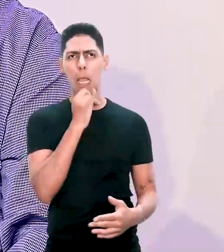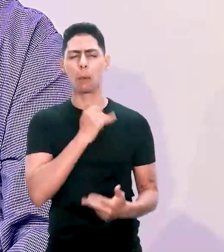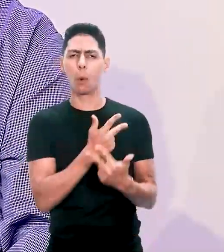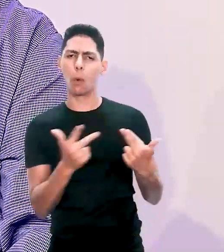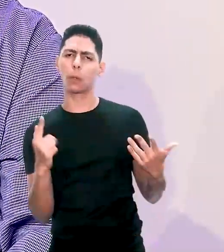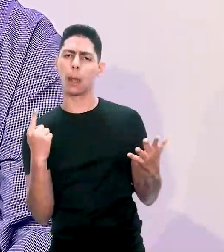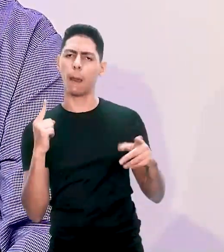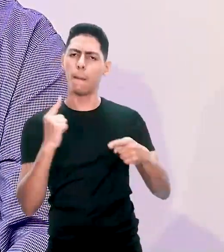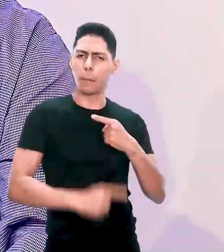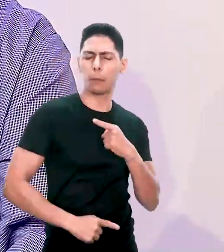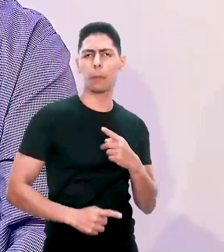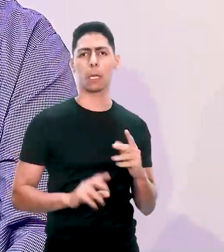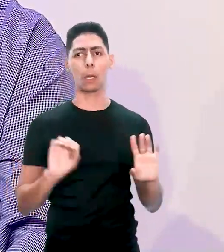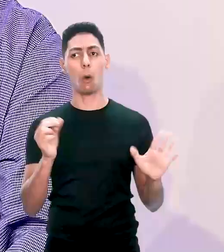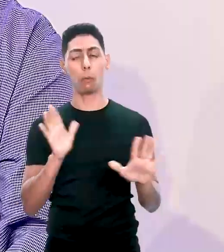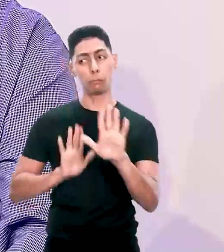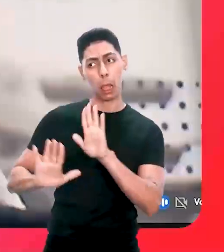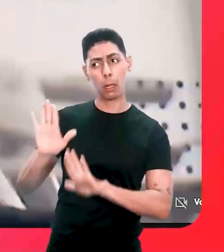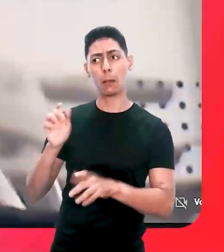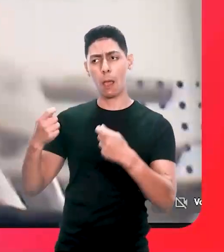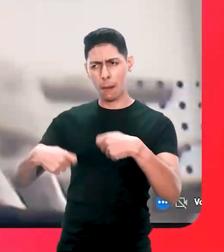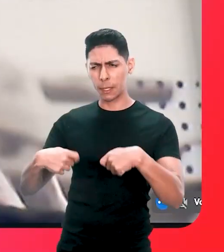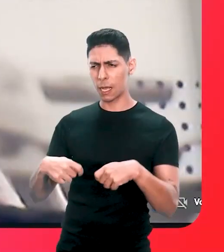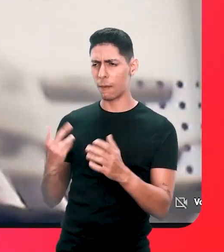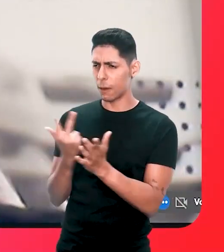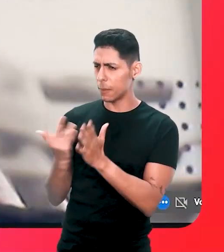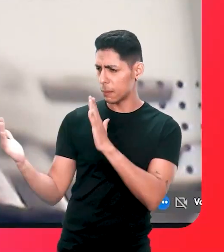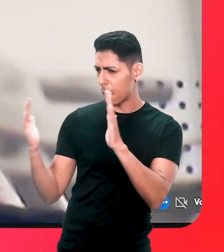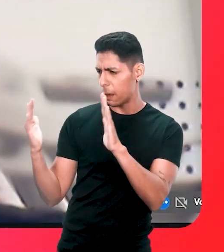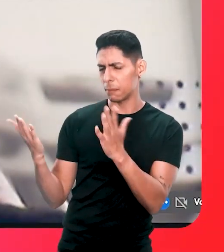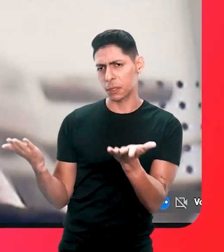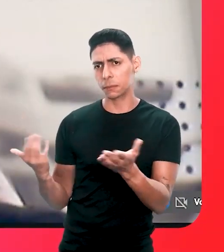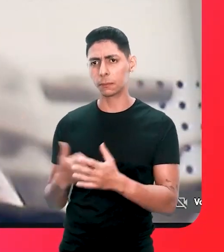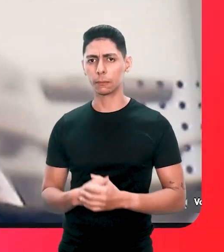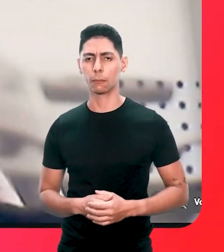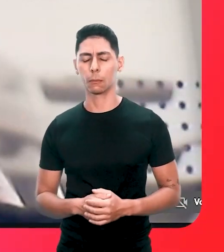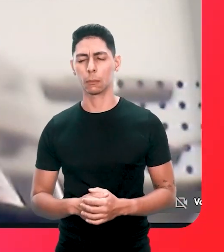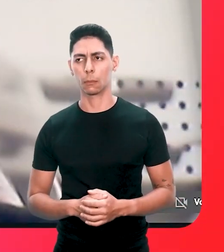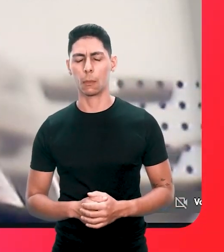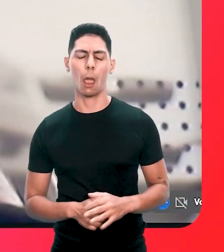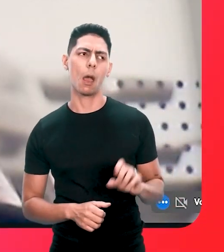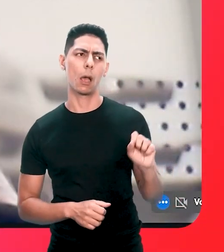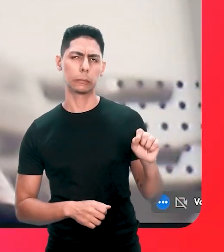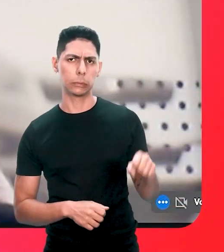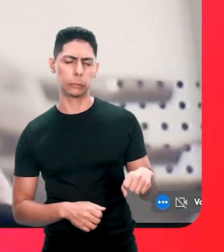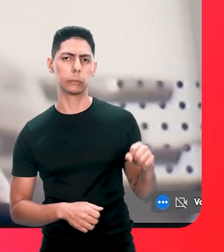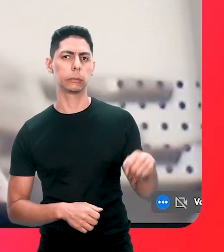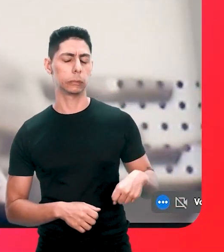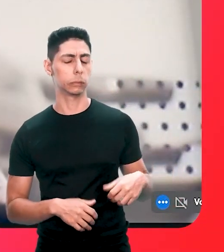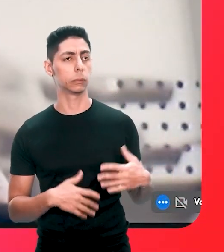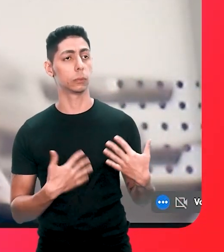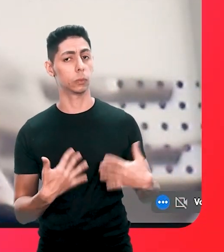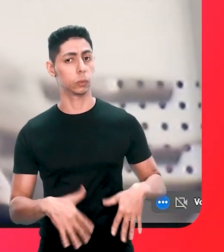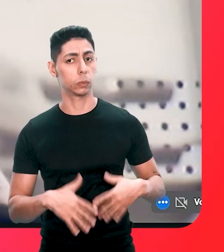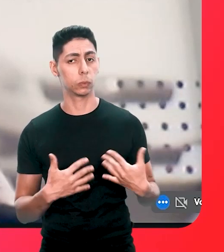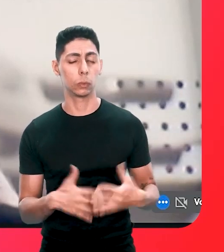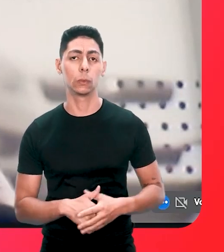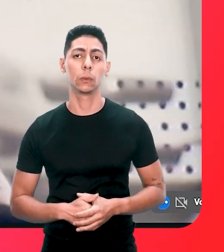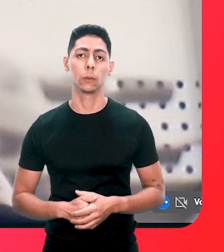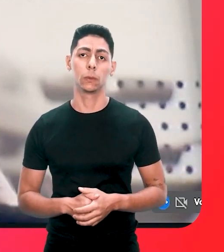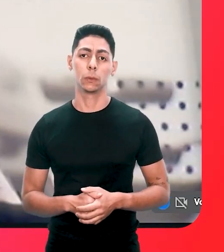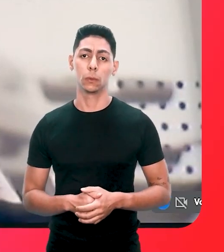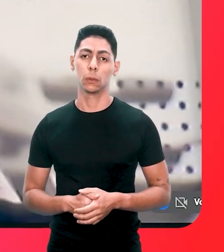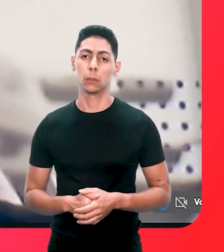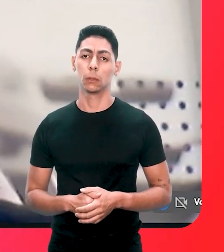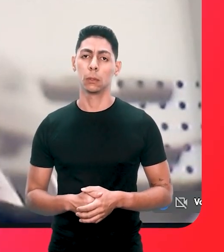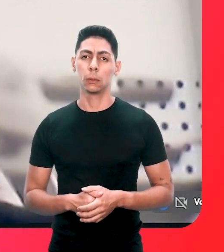Algum cuidado que tinha que ter nessa época? Sem dúvida. Eu comecei assim